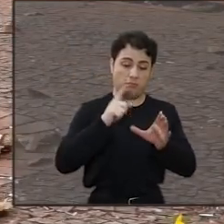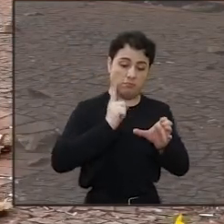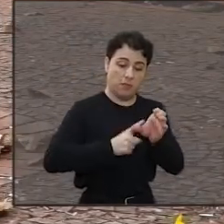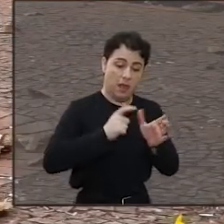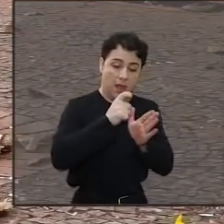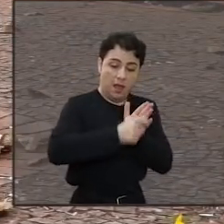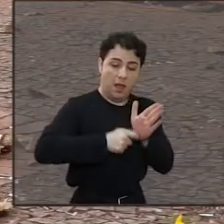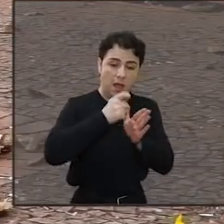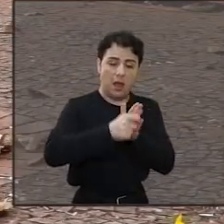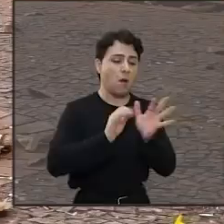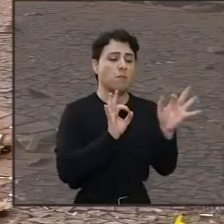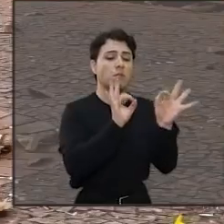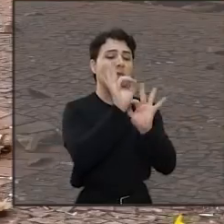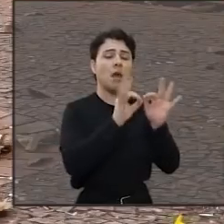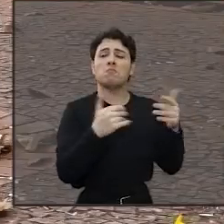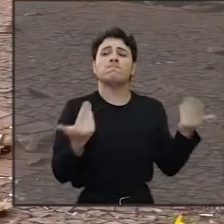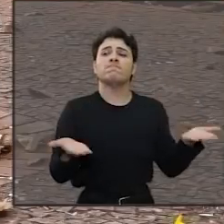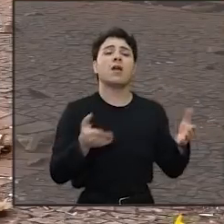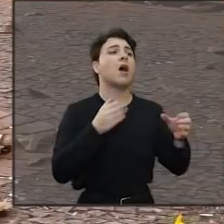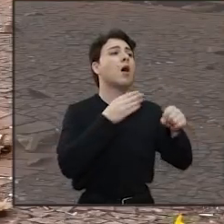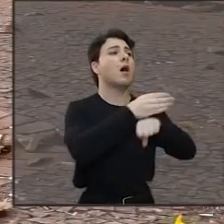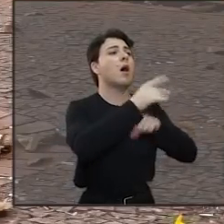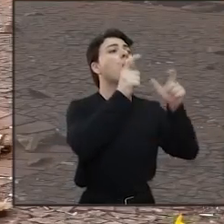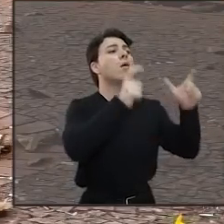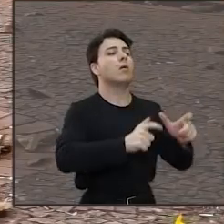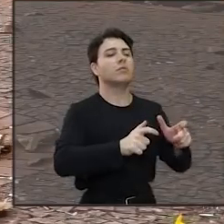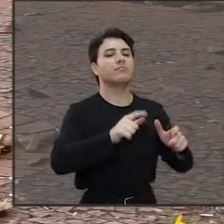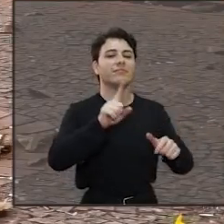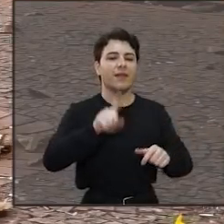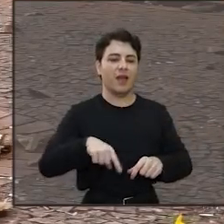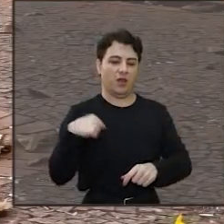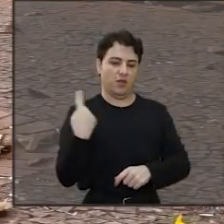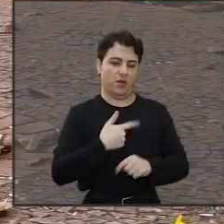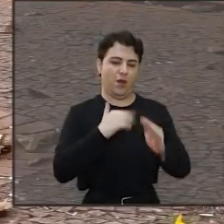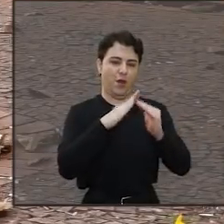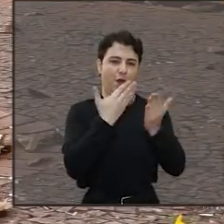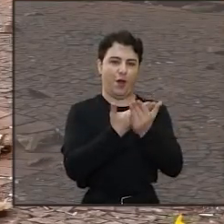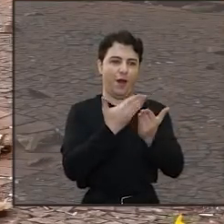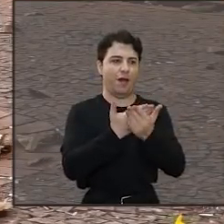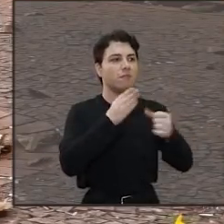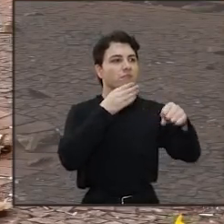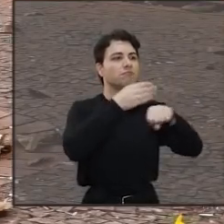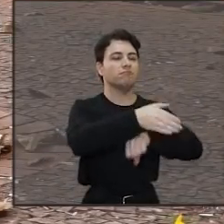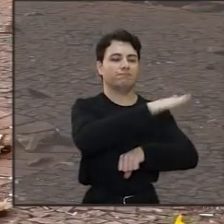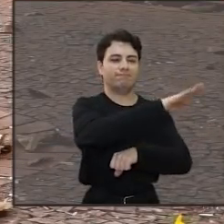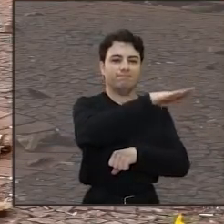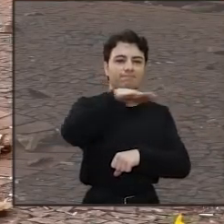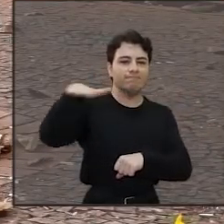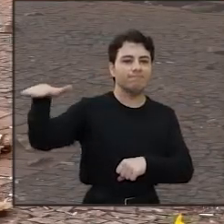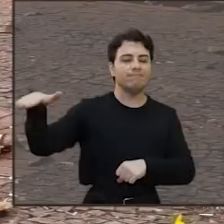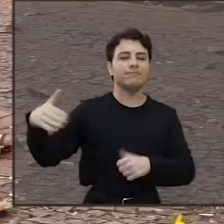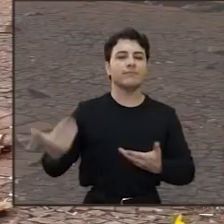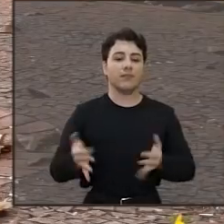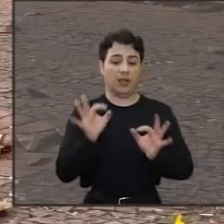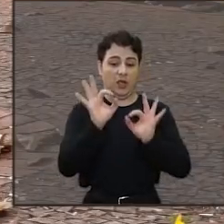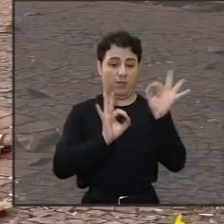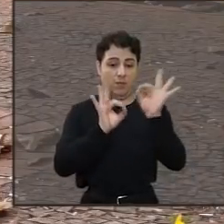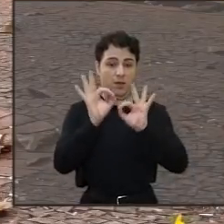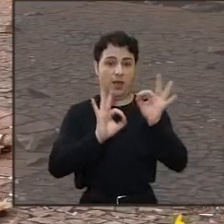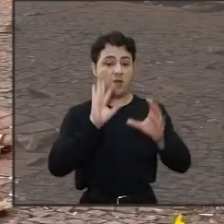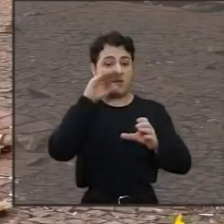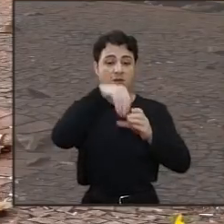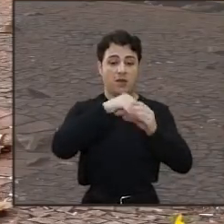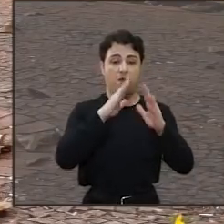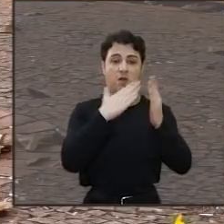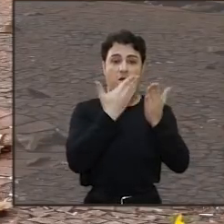quando voltamos para Araraquara a gente pensou num projeto para tocar para o público que era nosso alvo, que era a molecada das escolas. E aí a gente fez um projeto que era